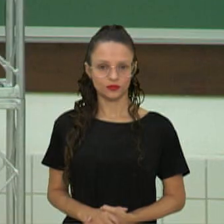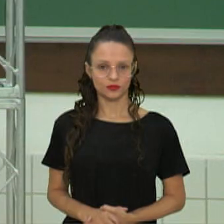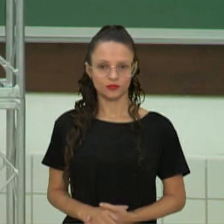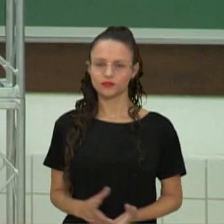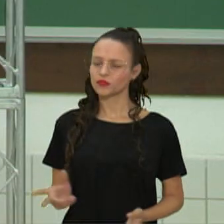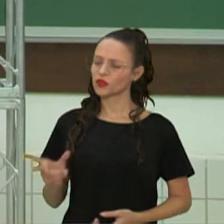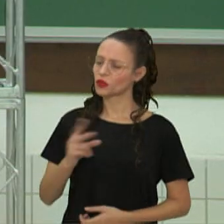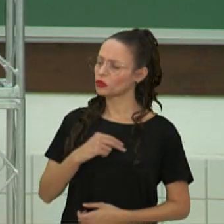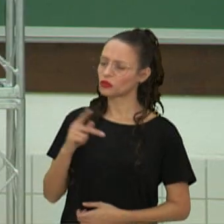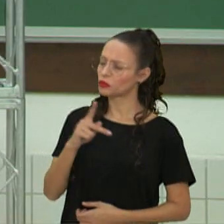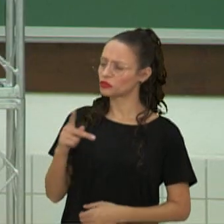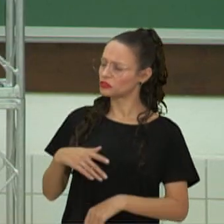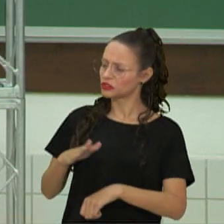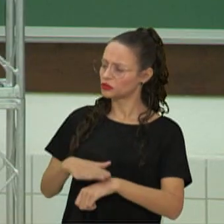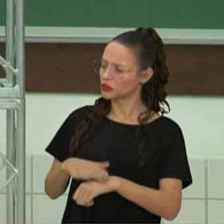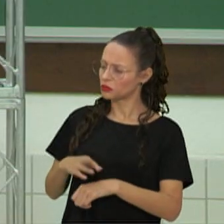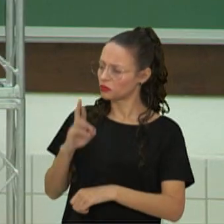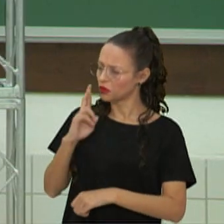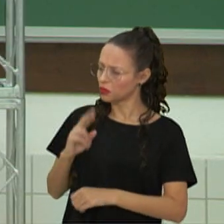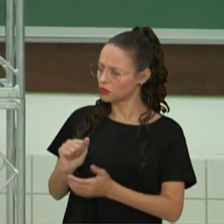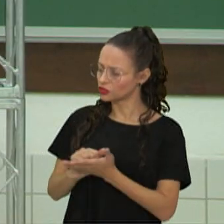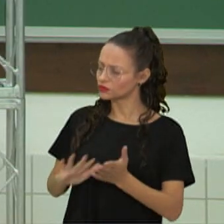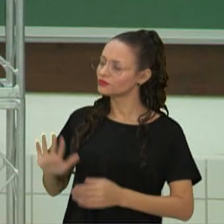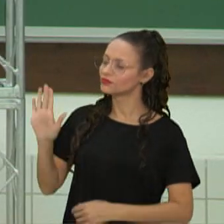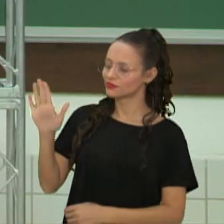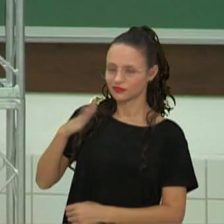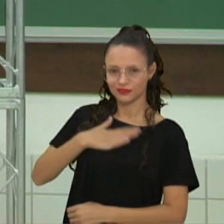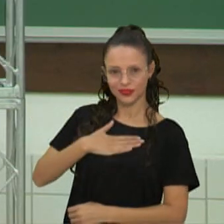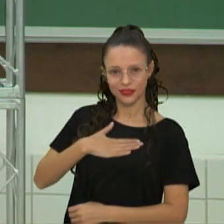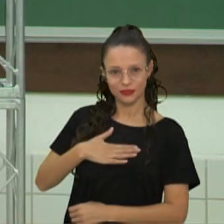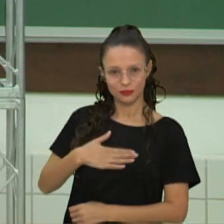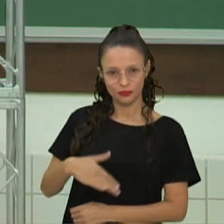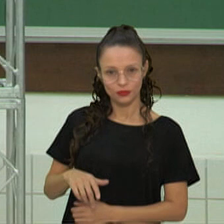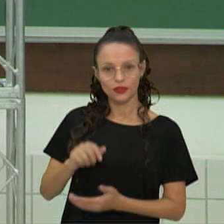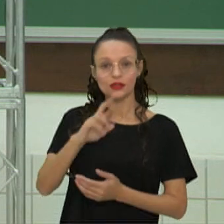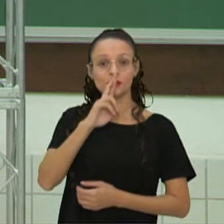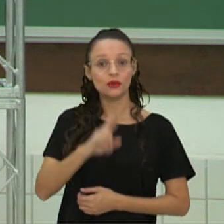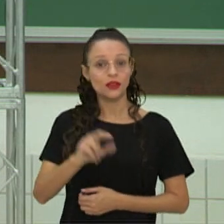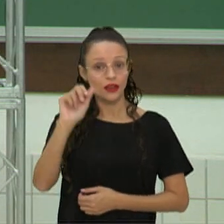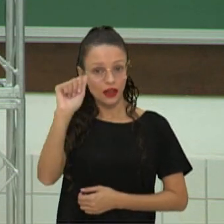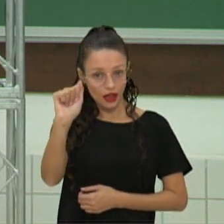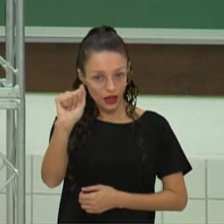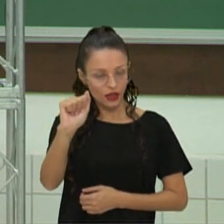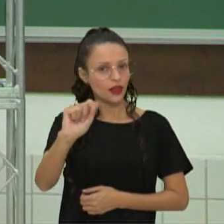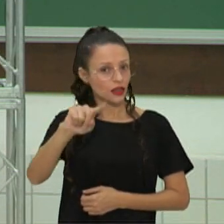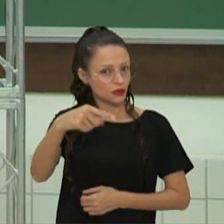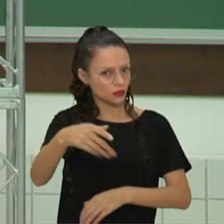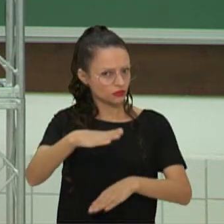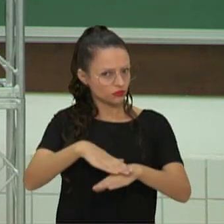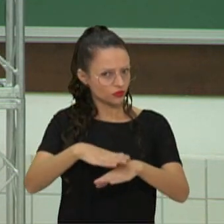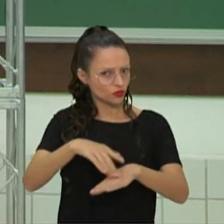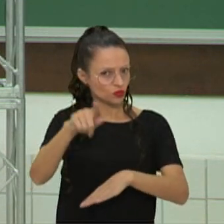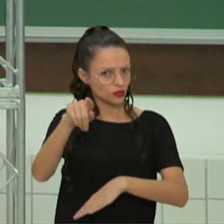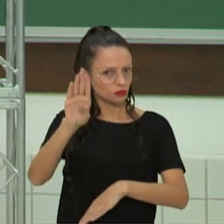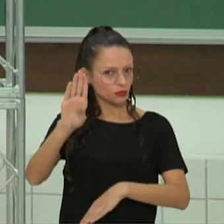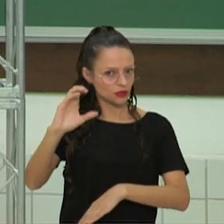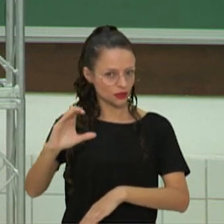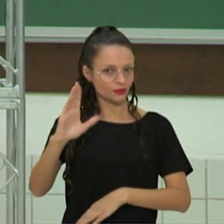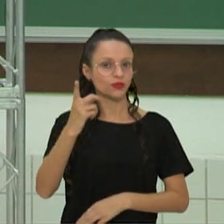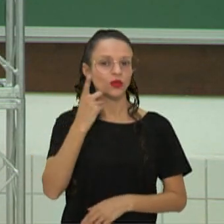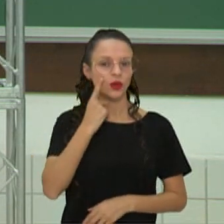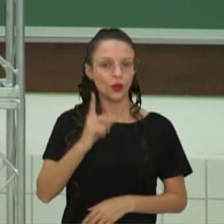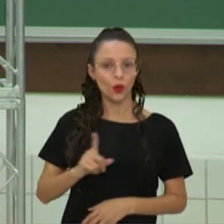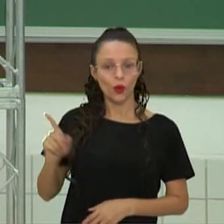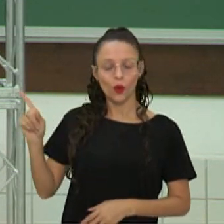Nossa, professor, mas nem deu tempo de terminar o exercício. Calma, nós vamos fazer a A juntos e daí eu te dou mais um tempinho para você fazer a B e a C. Dá uma olhadinha